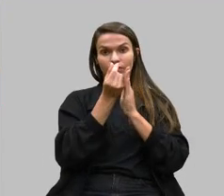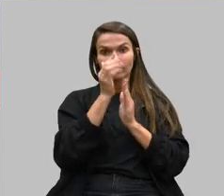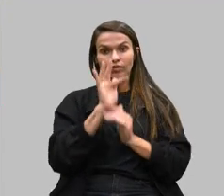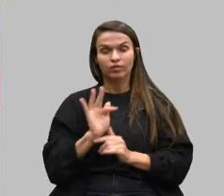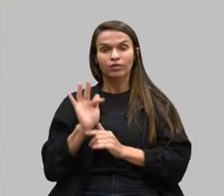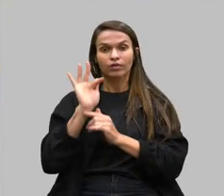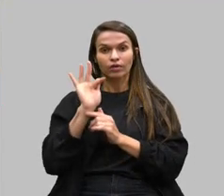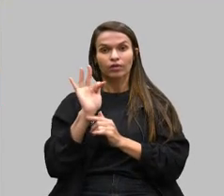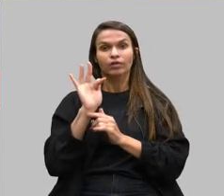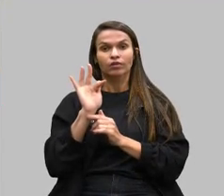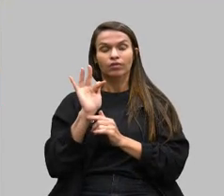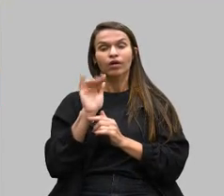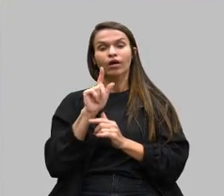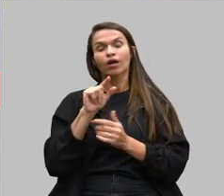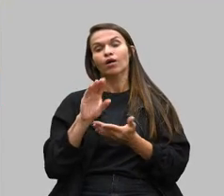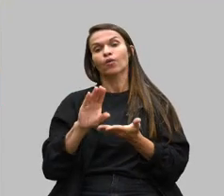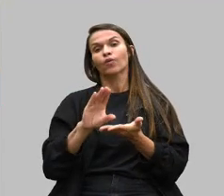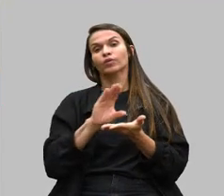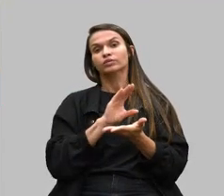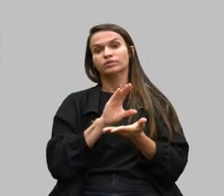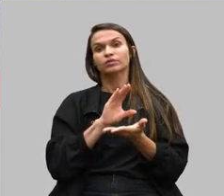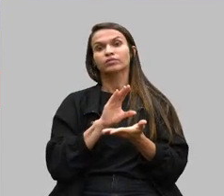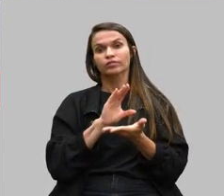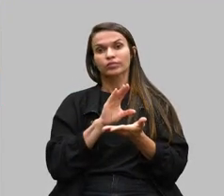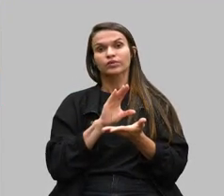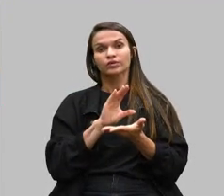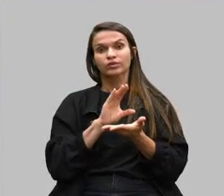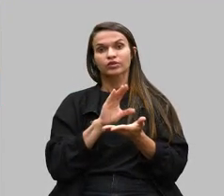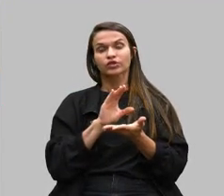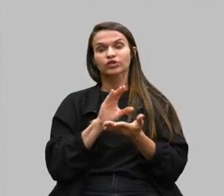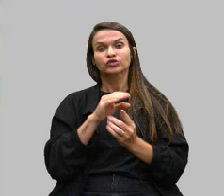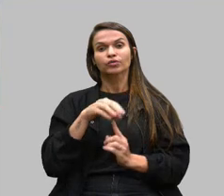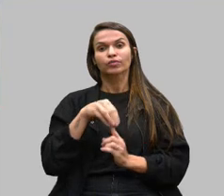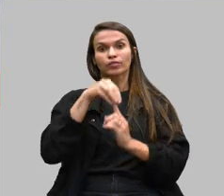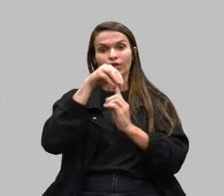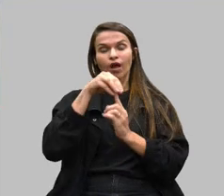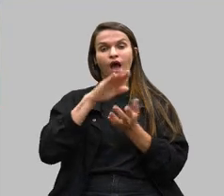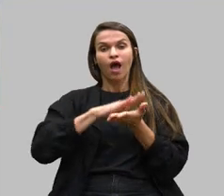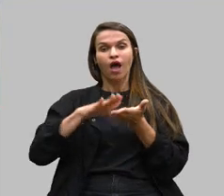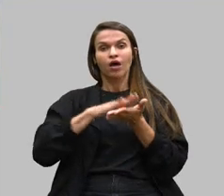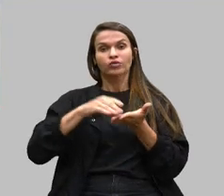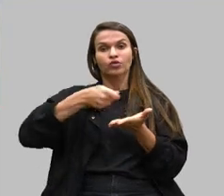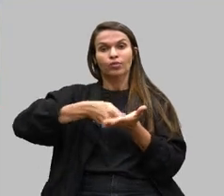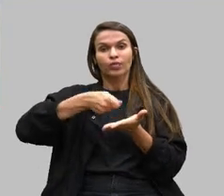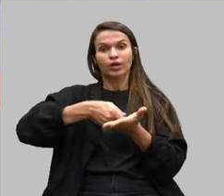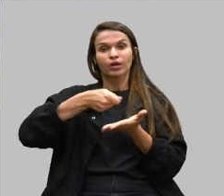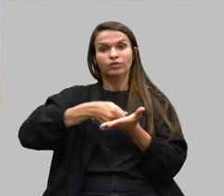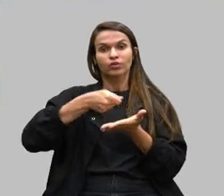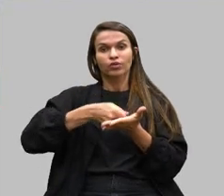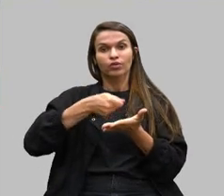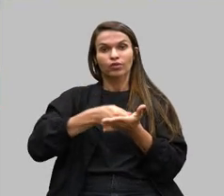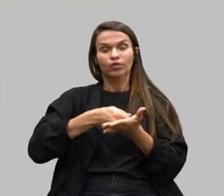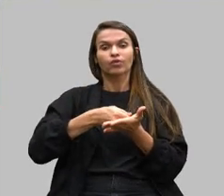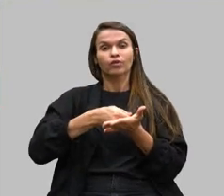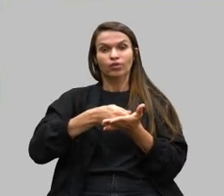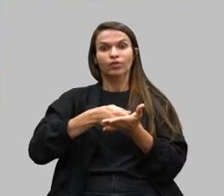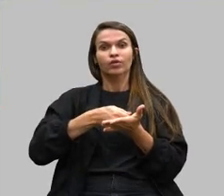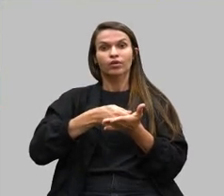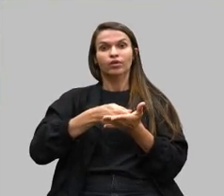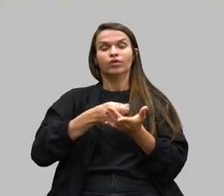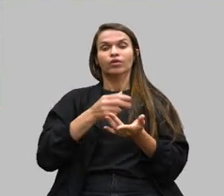um orçamento muito em que prevalece as despesas obrigatórias com o regime geral da